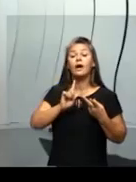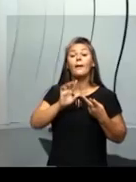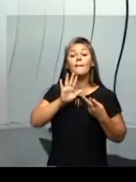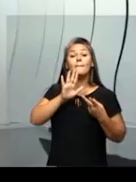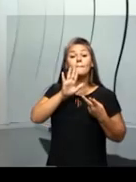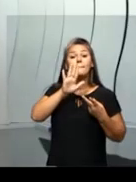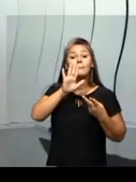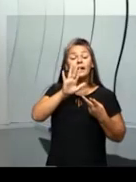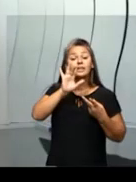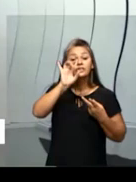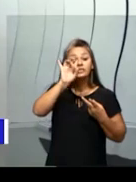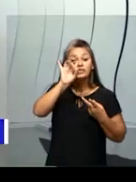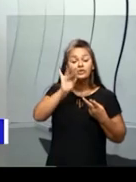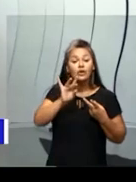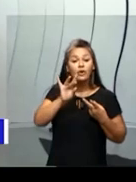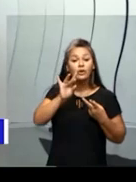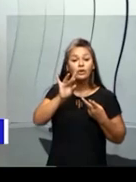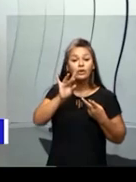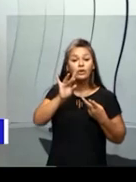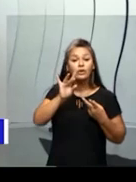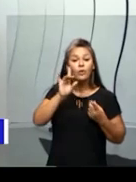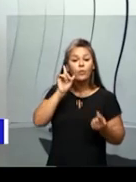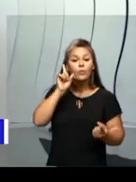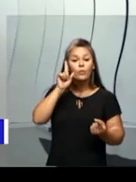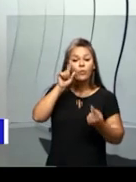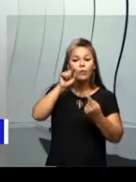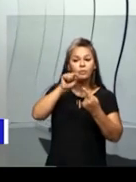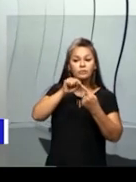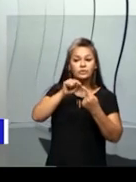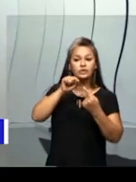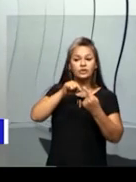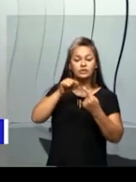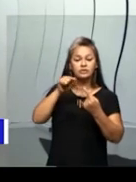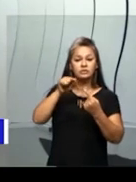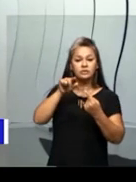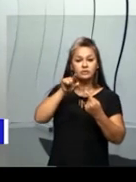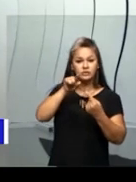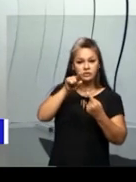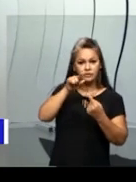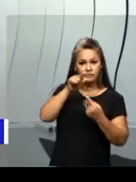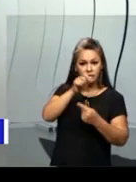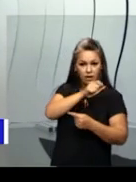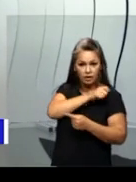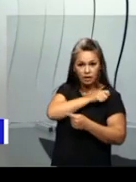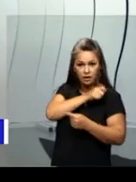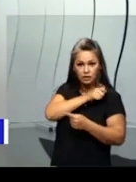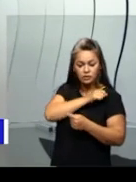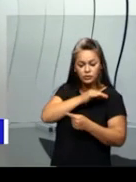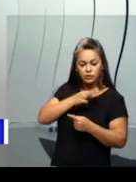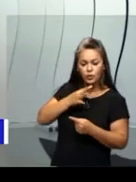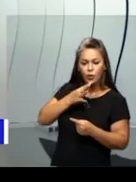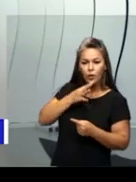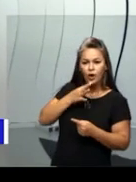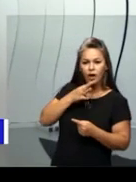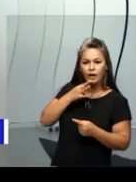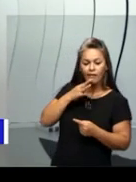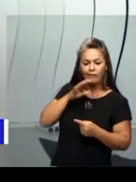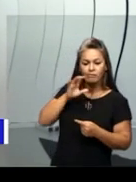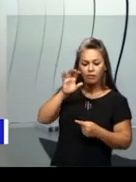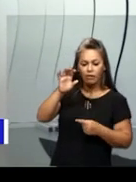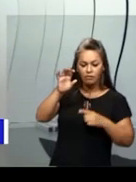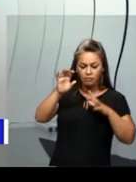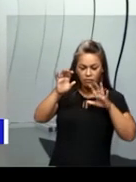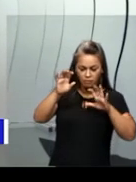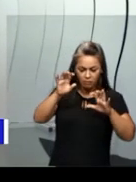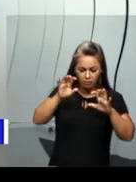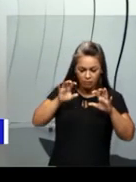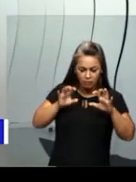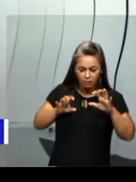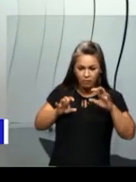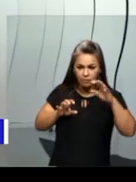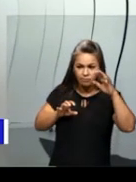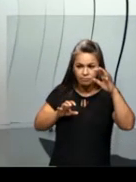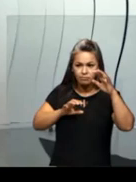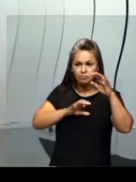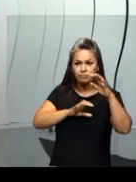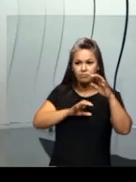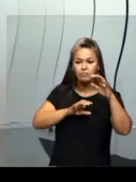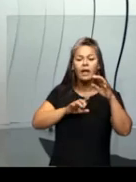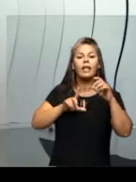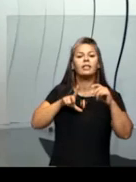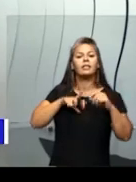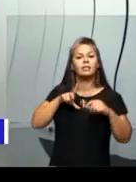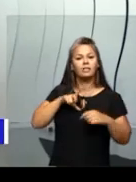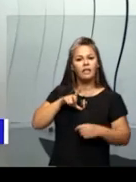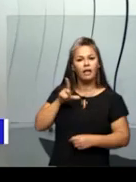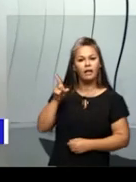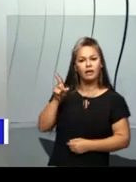uso didático. Então, os livros de geografia utilizam-se muito desse tipo de projeção, ok? Tendo sido